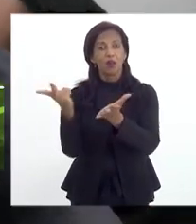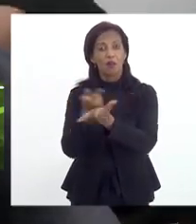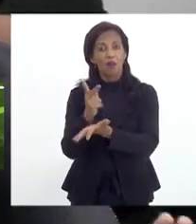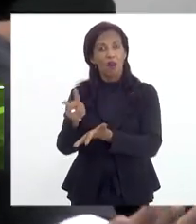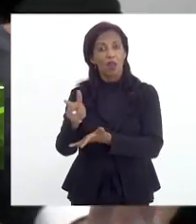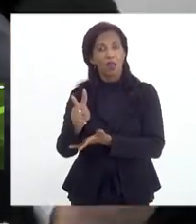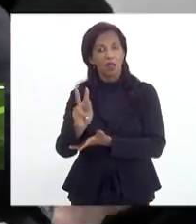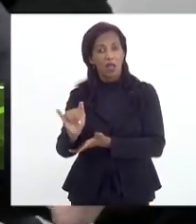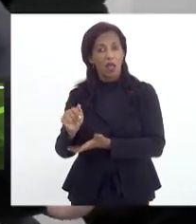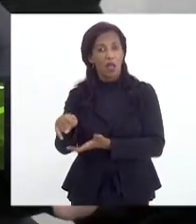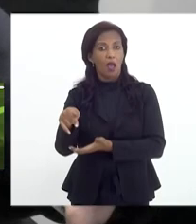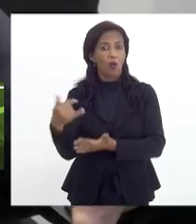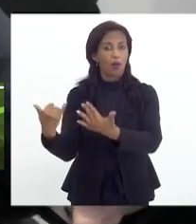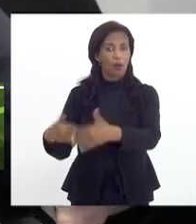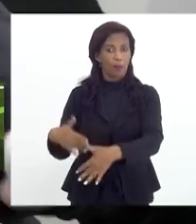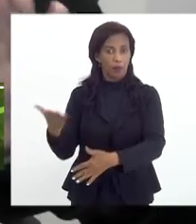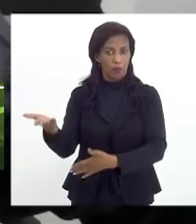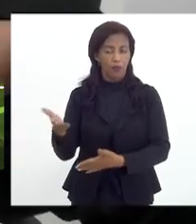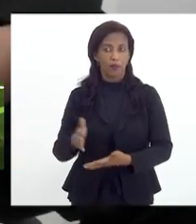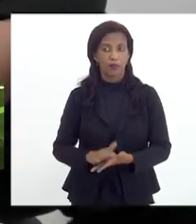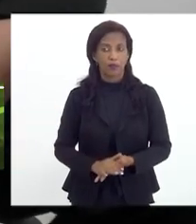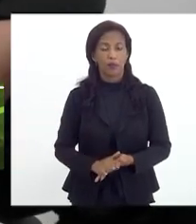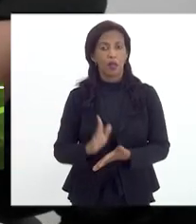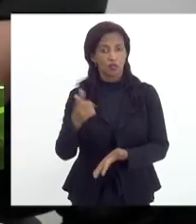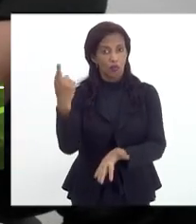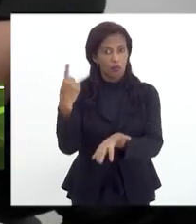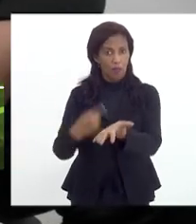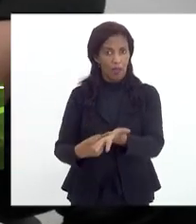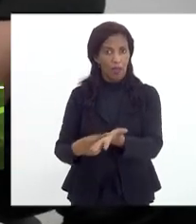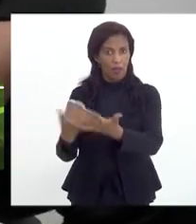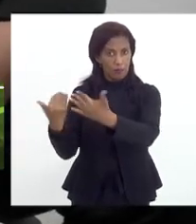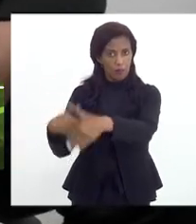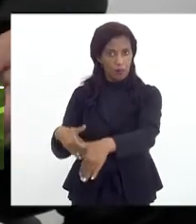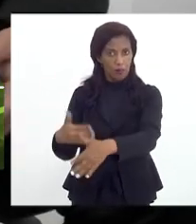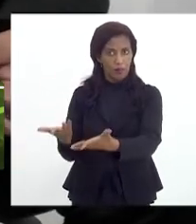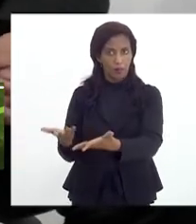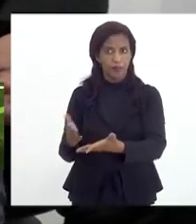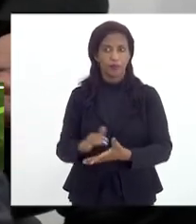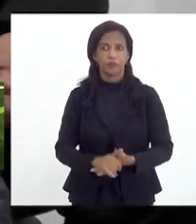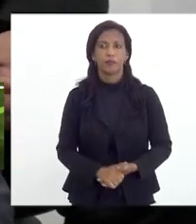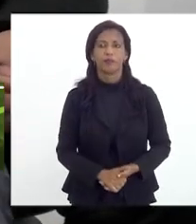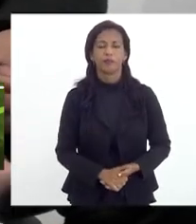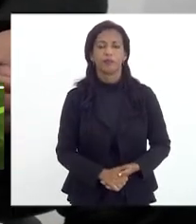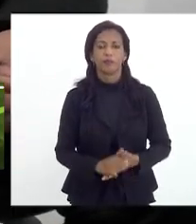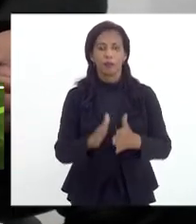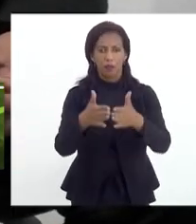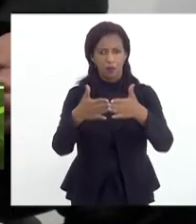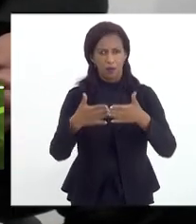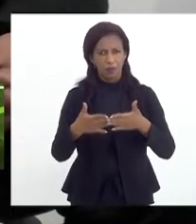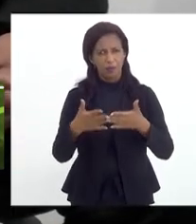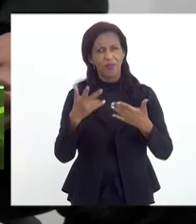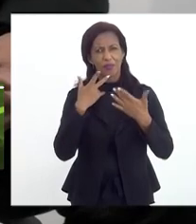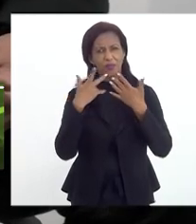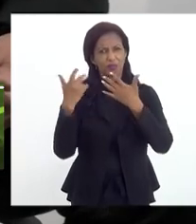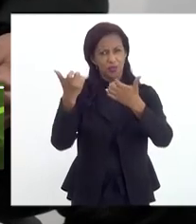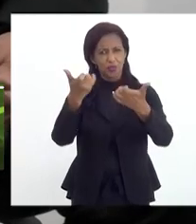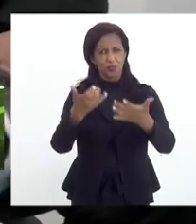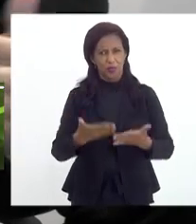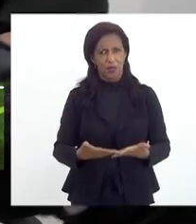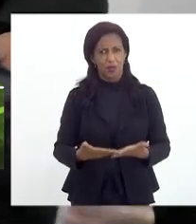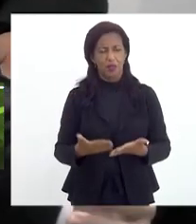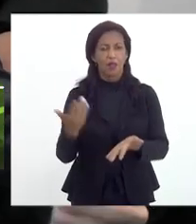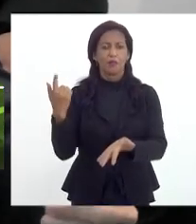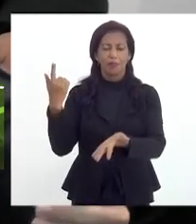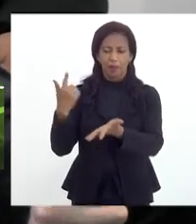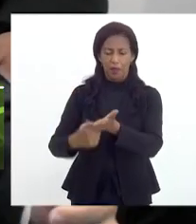a prova A prova já foi marcada O Nelson quer esclarecer A prova já foi marcada O Nelson quer esclarecer Olha só, gente Por favor Se eu só falar um negócio A prova já